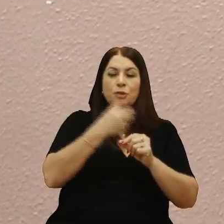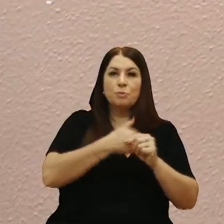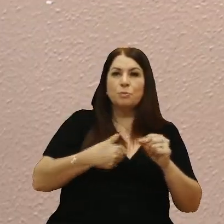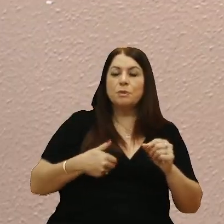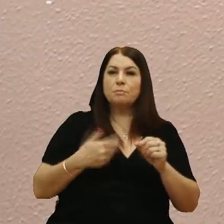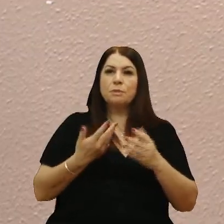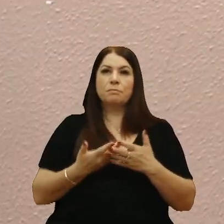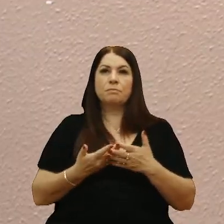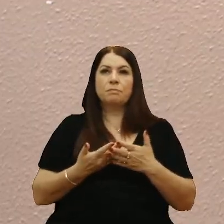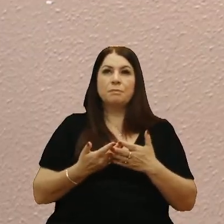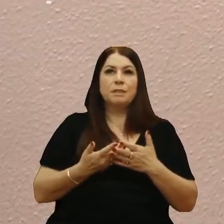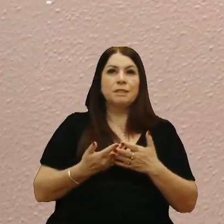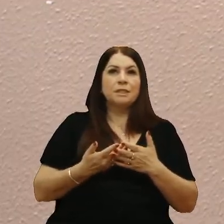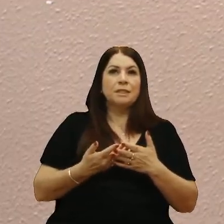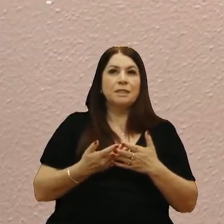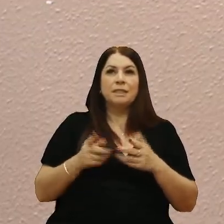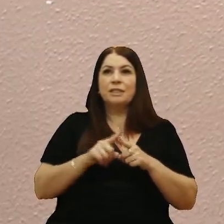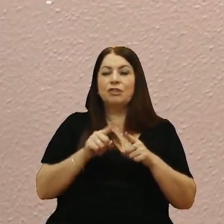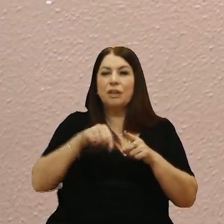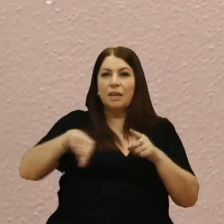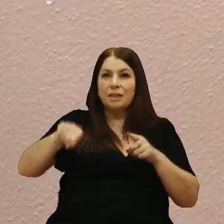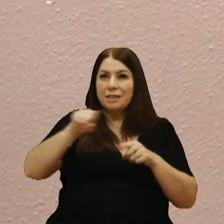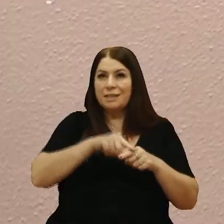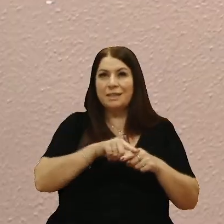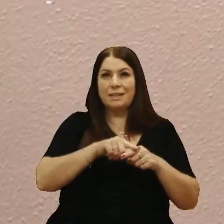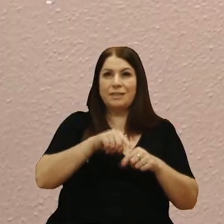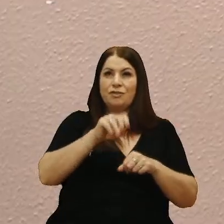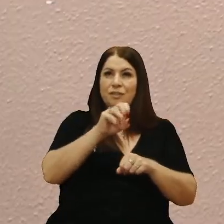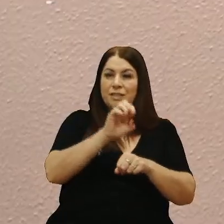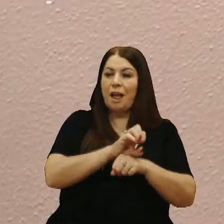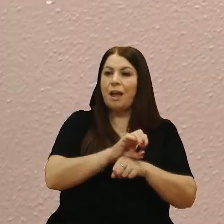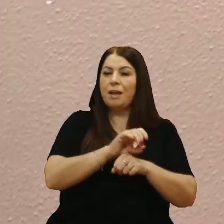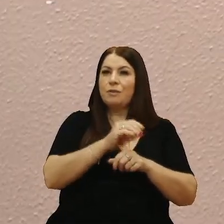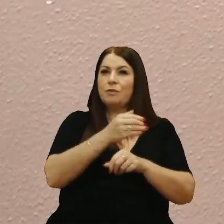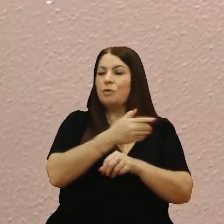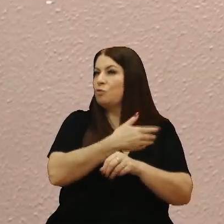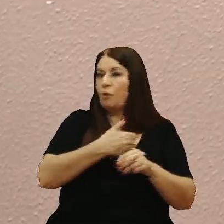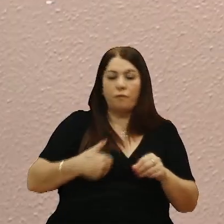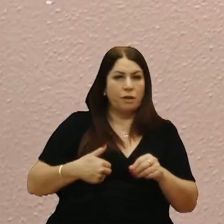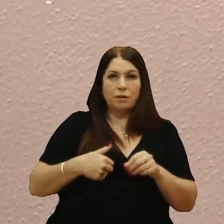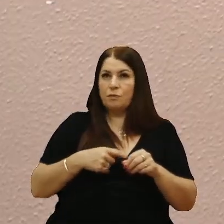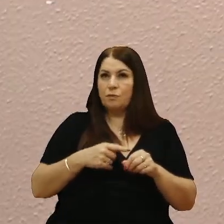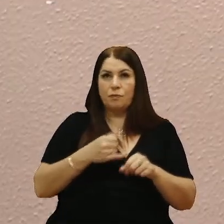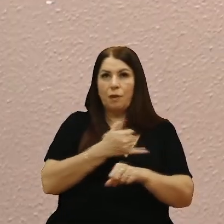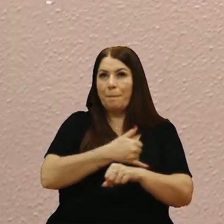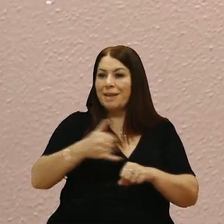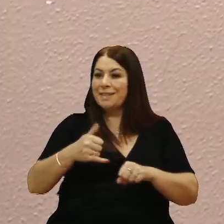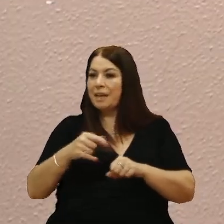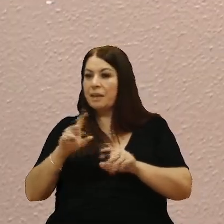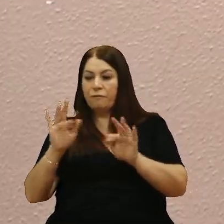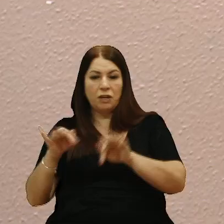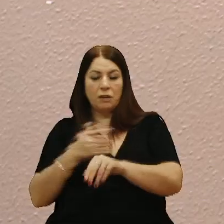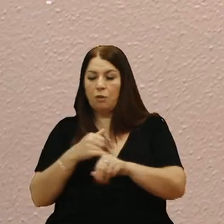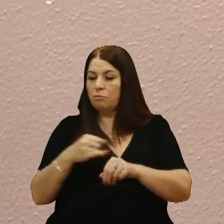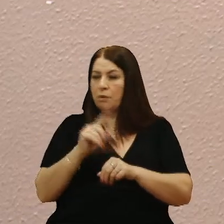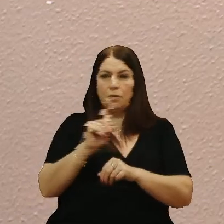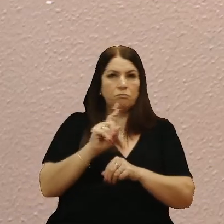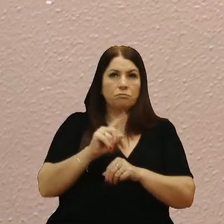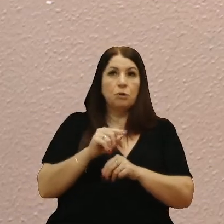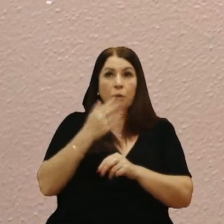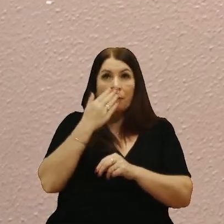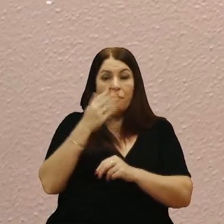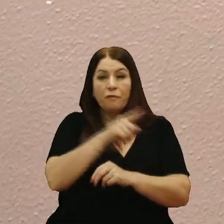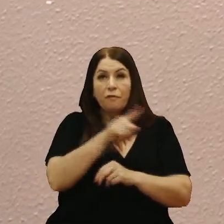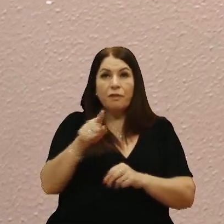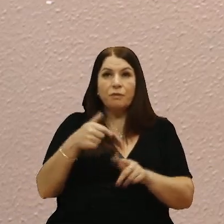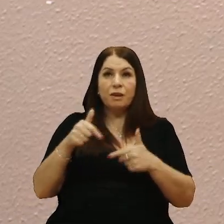né, de Estado e não de governo, não ações pontuais, né, que vão passar conforme o governo passa, nós estamos encarando os